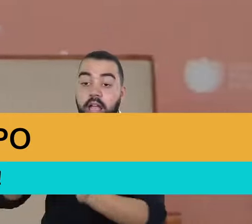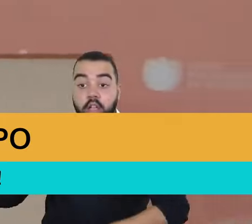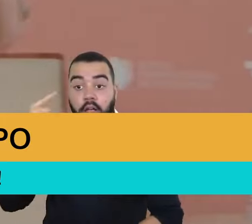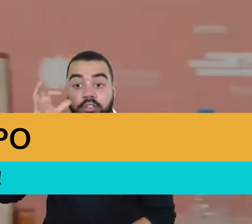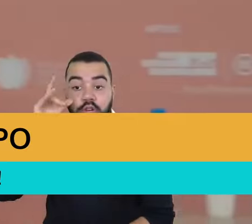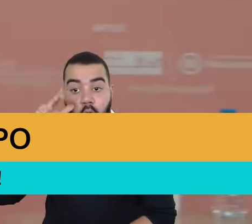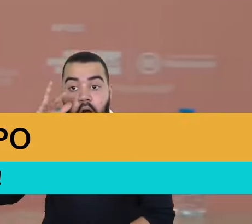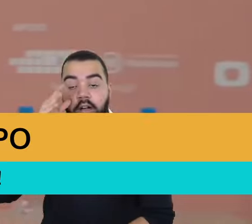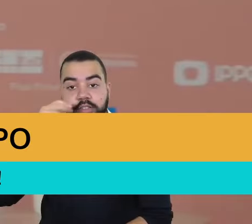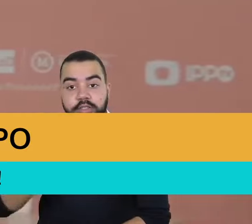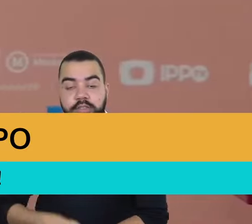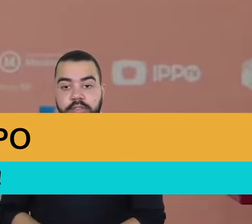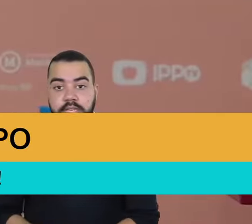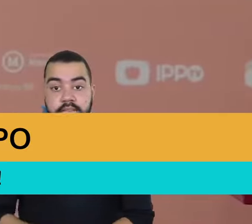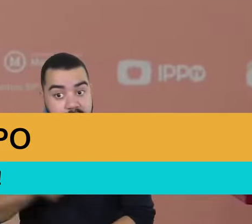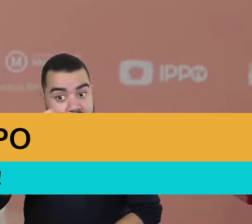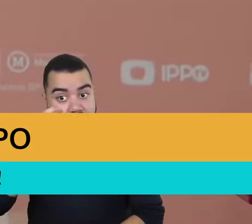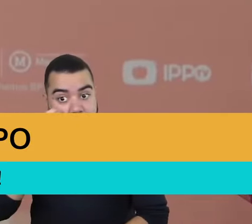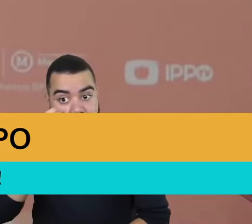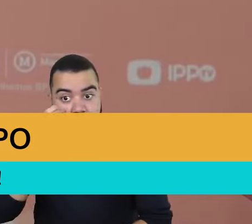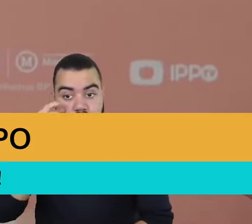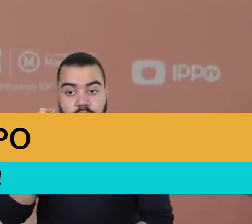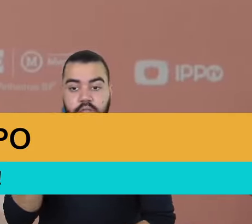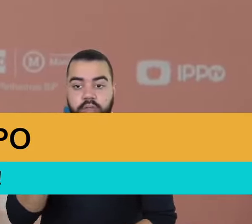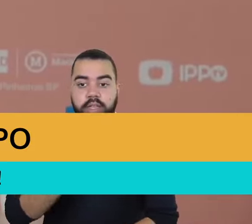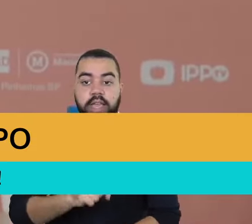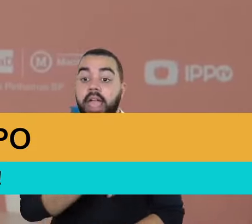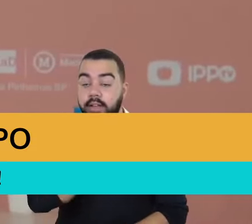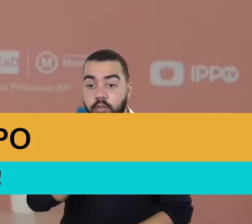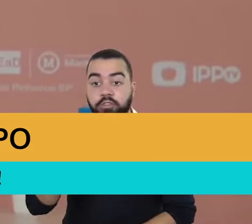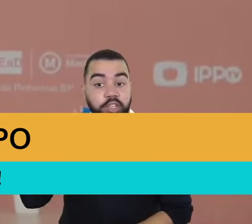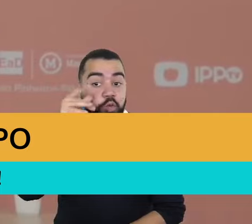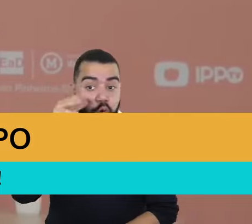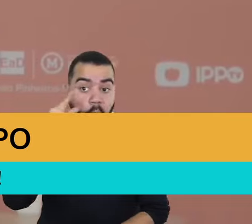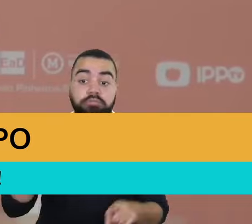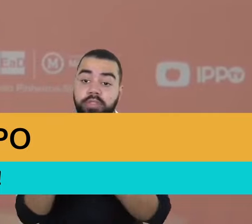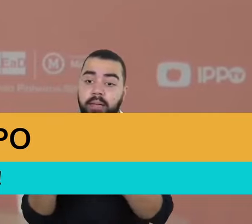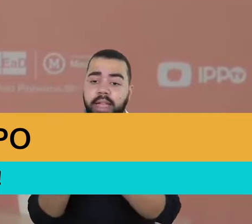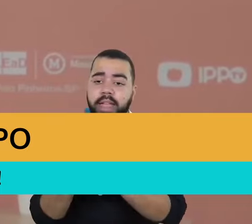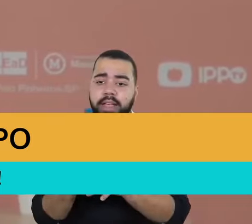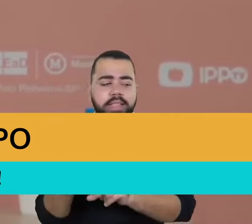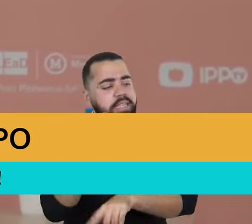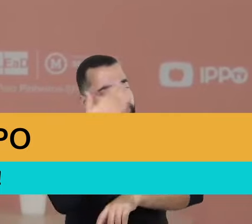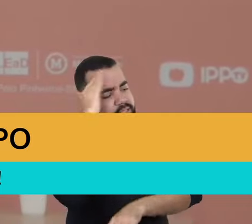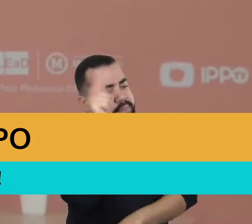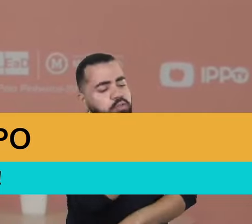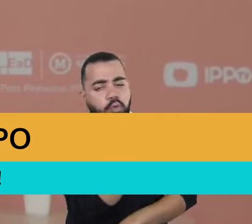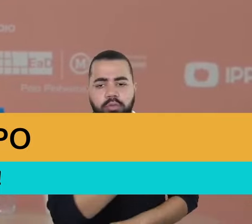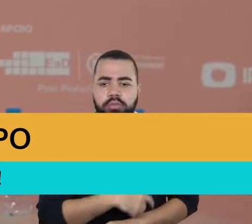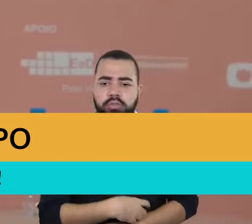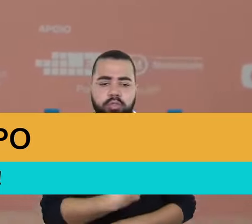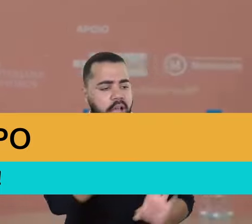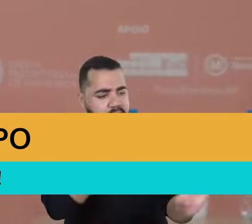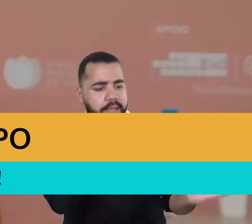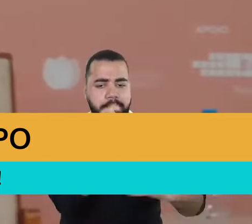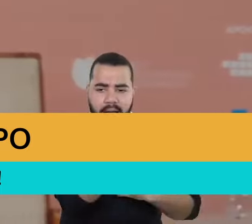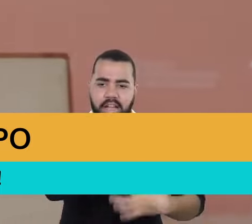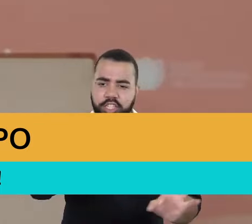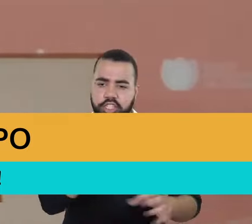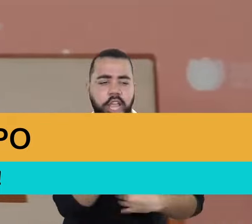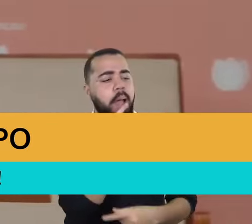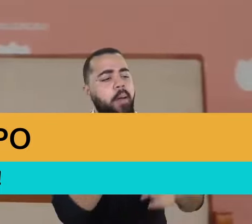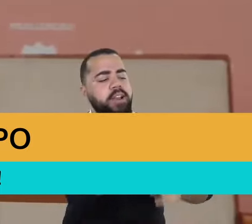curiosos. Então é interessante vocês pegarem isso um pouquinho também. A curiosidade, saber do outro, saber a dor do outro, saber por que que o